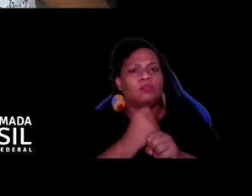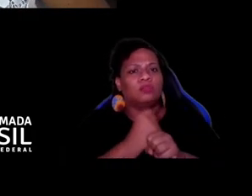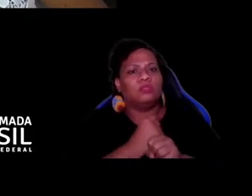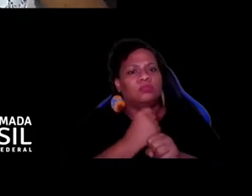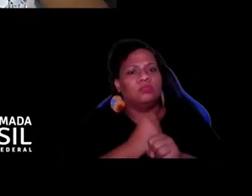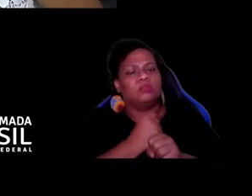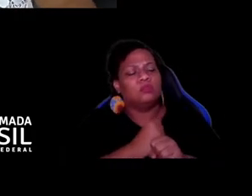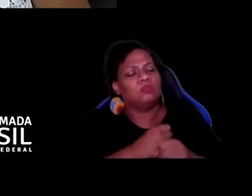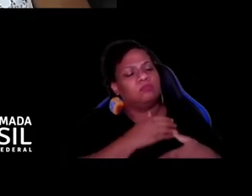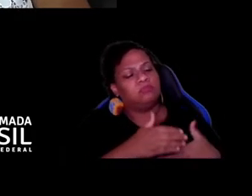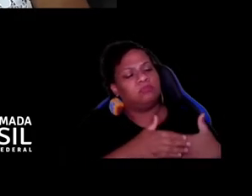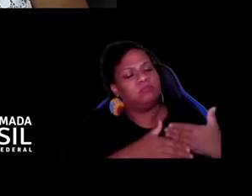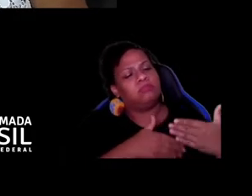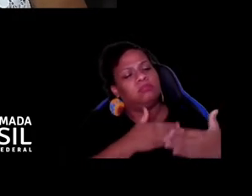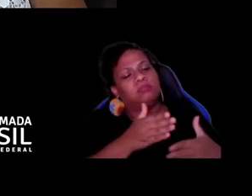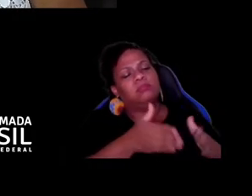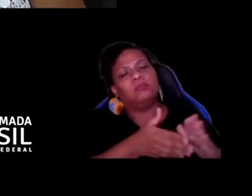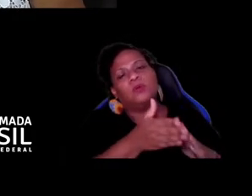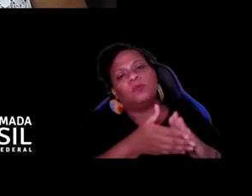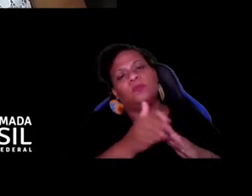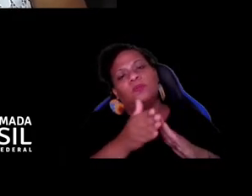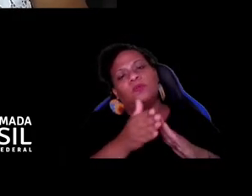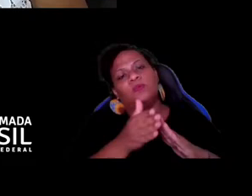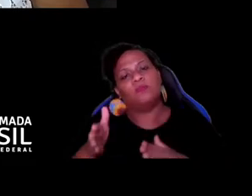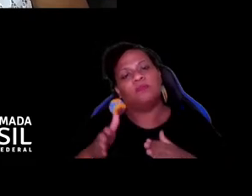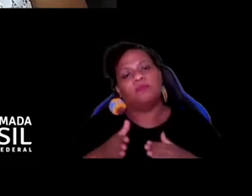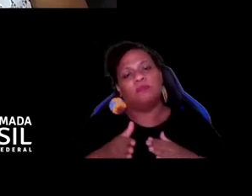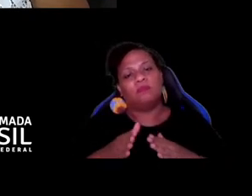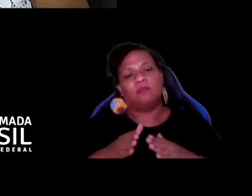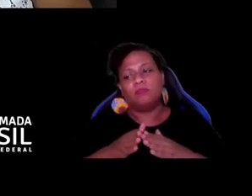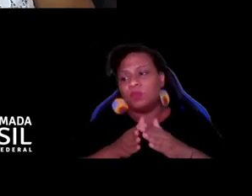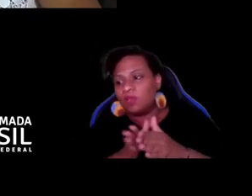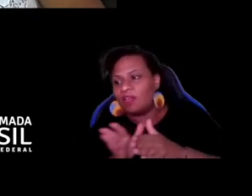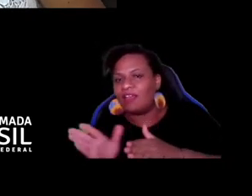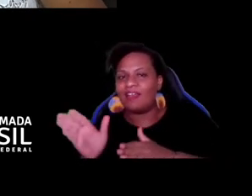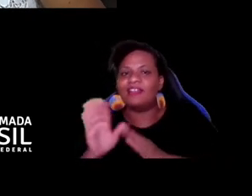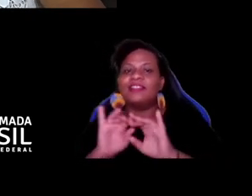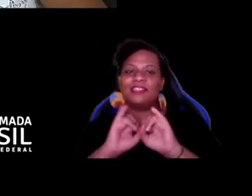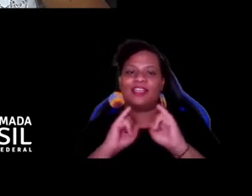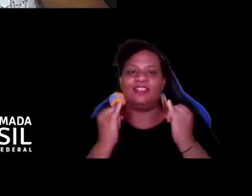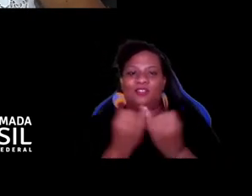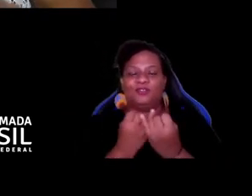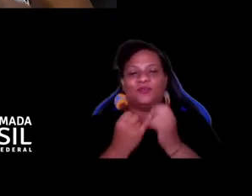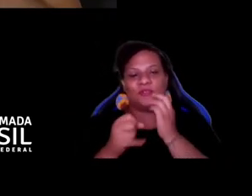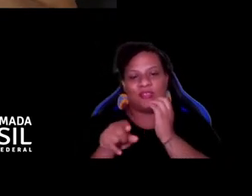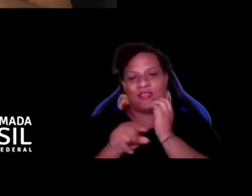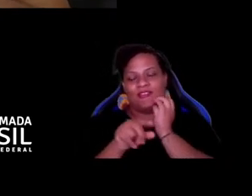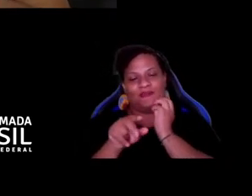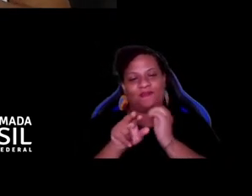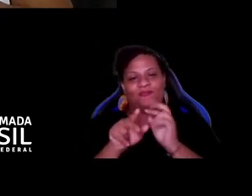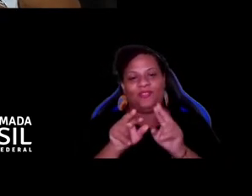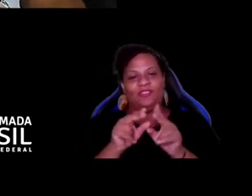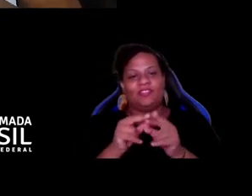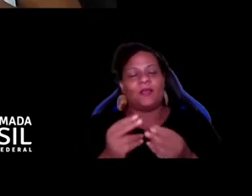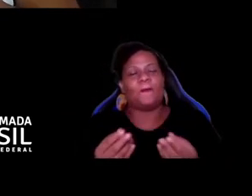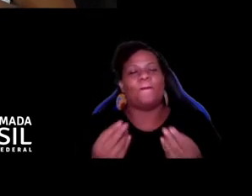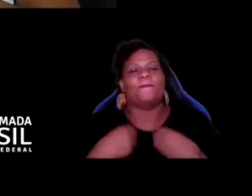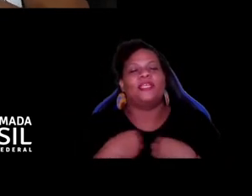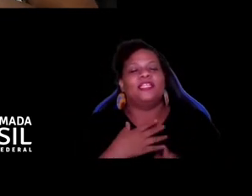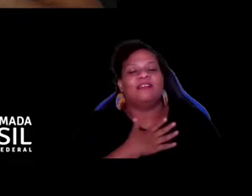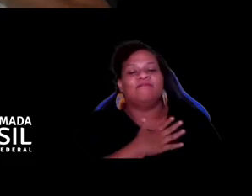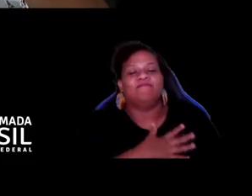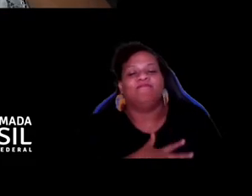né, e passava por Muritiba e não deixava de passar por Cachoeira. Uhum. Então, traz assim, uma grata